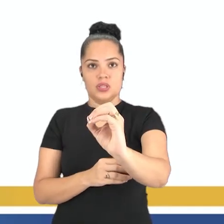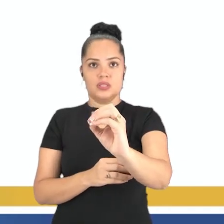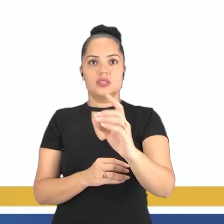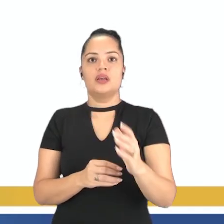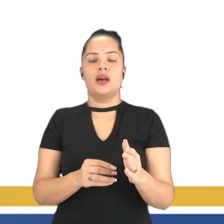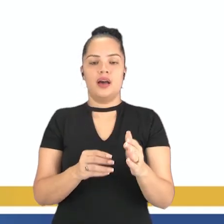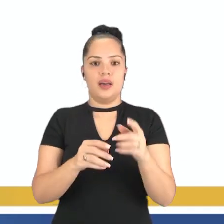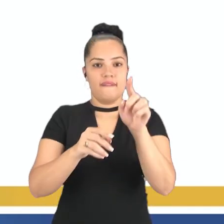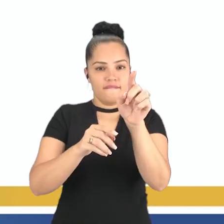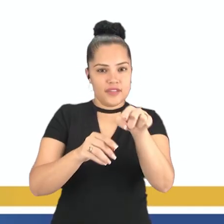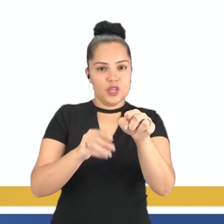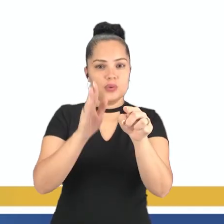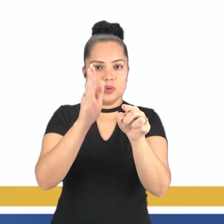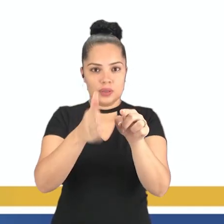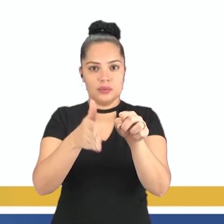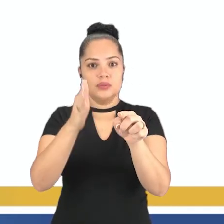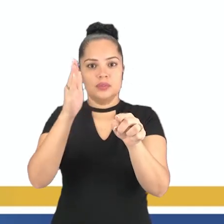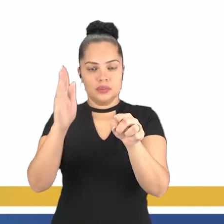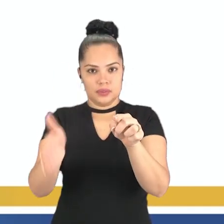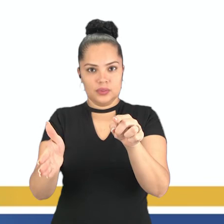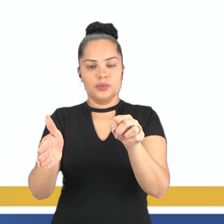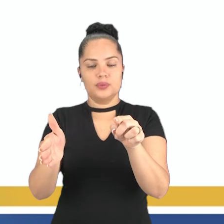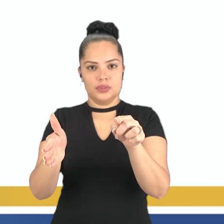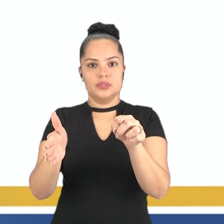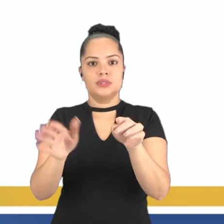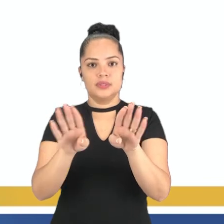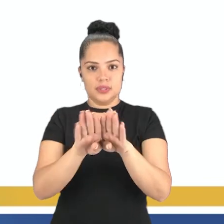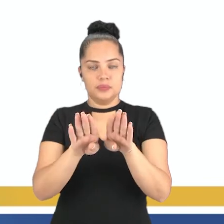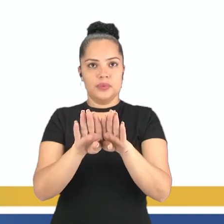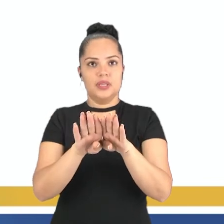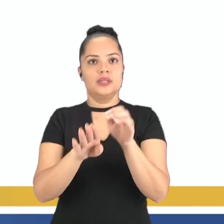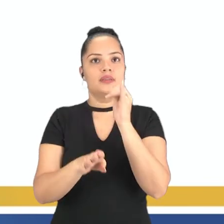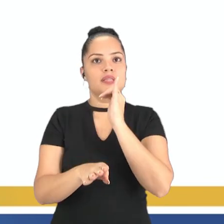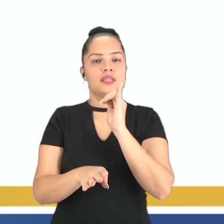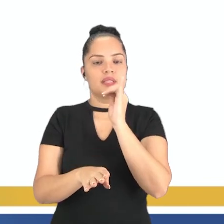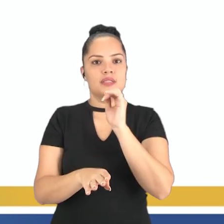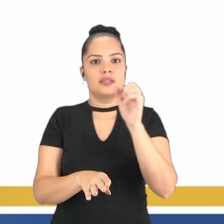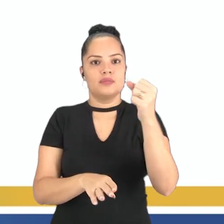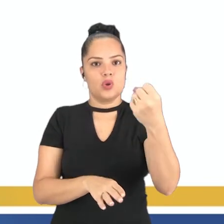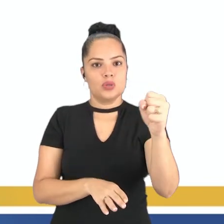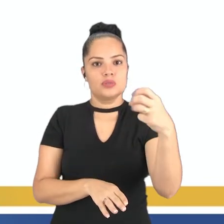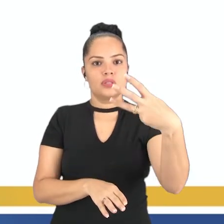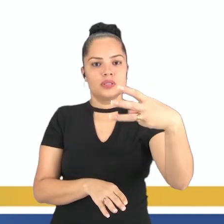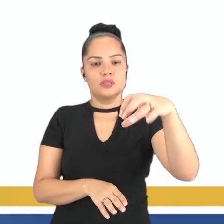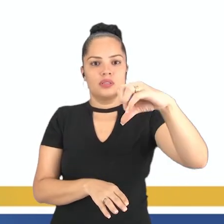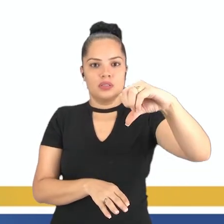vamos deslocar a vírgula 2 casas para a esquerda. Então,